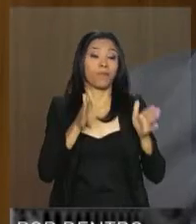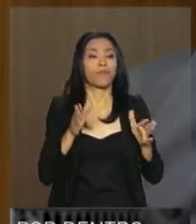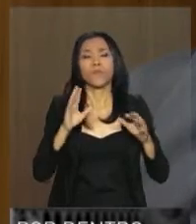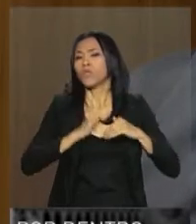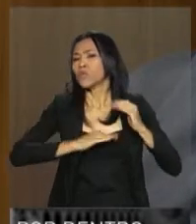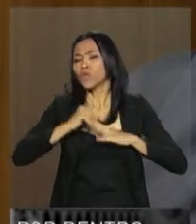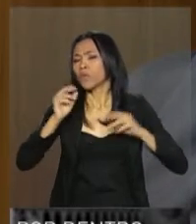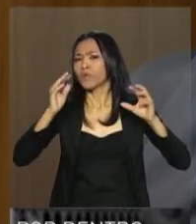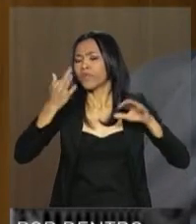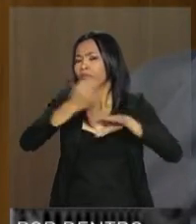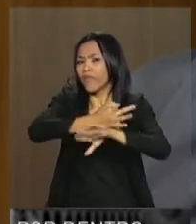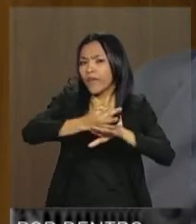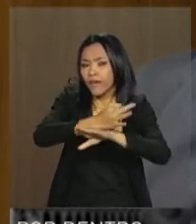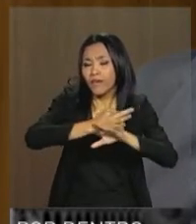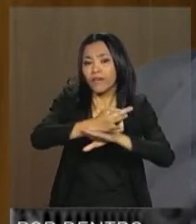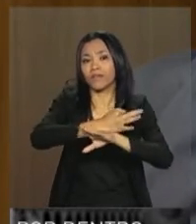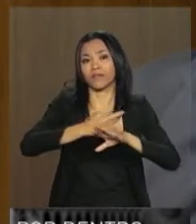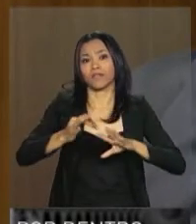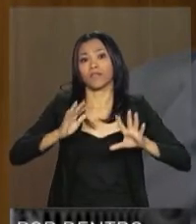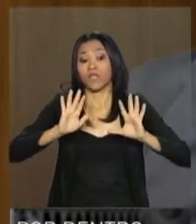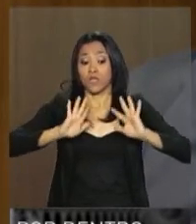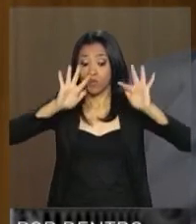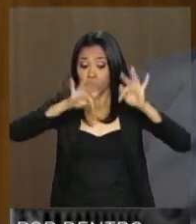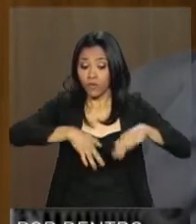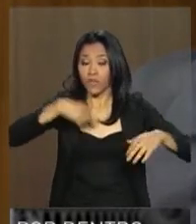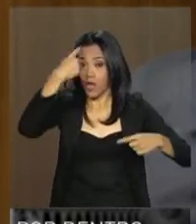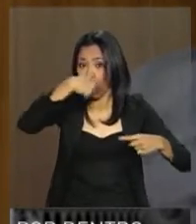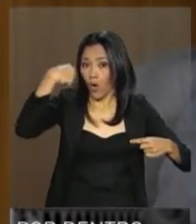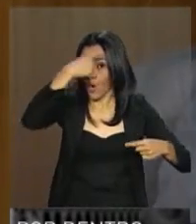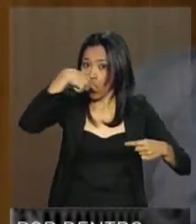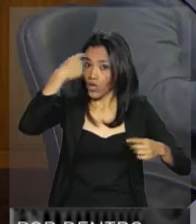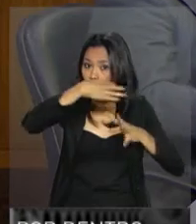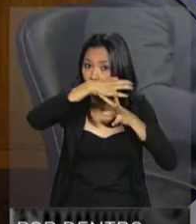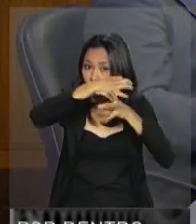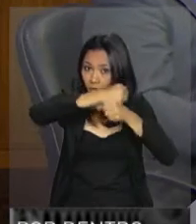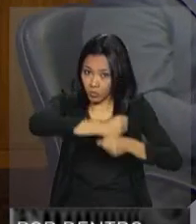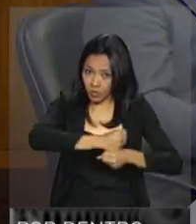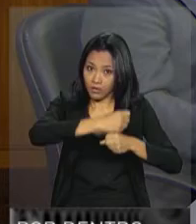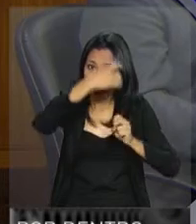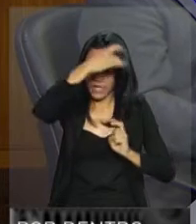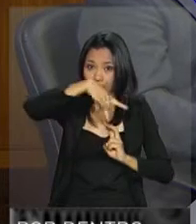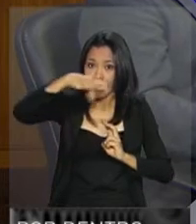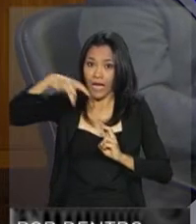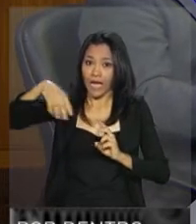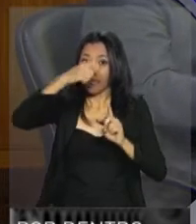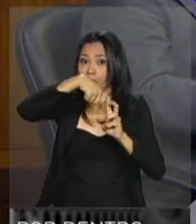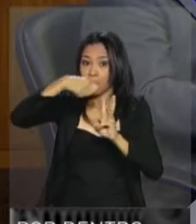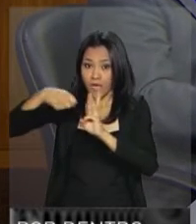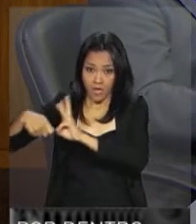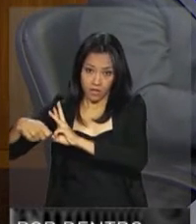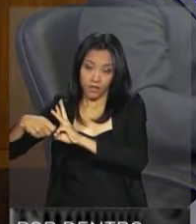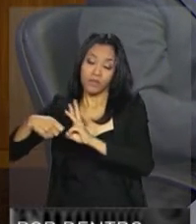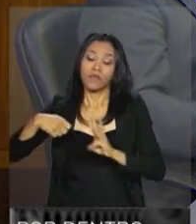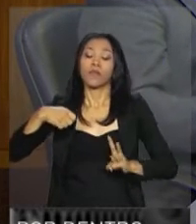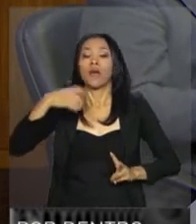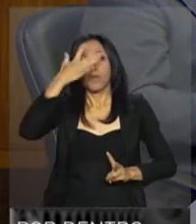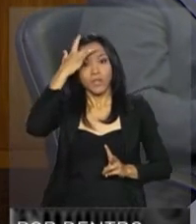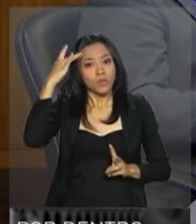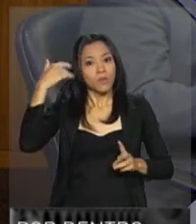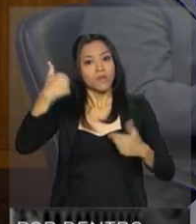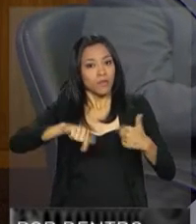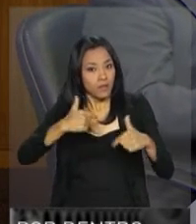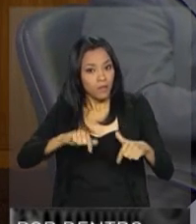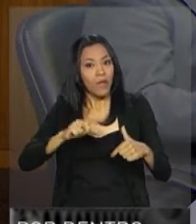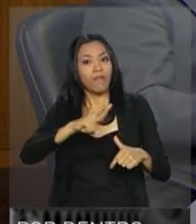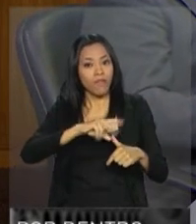do somatório do número de horas em cada mês o trabalhador receberá adicional